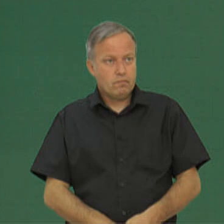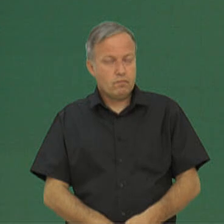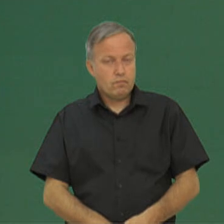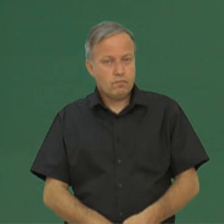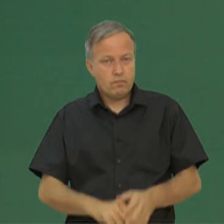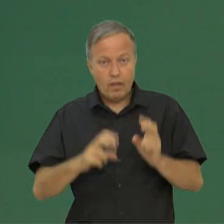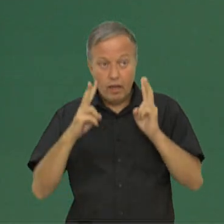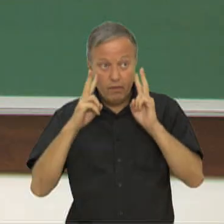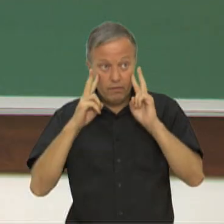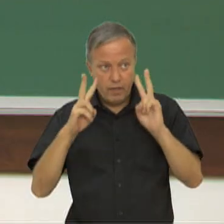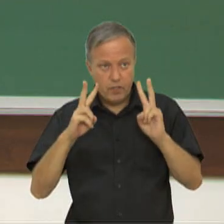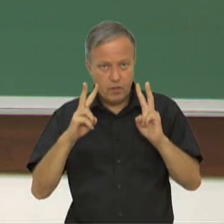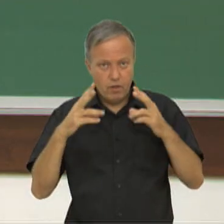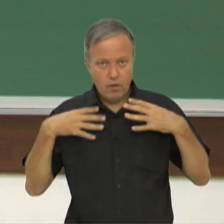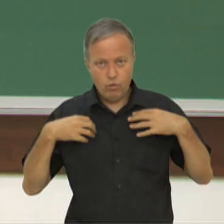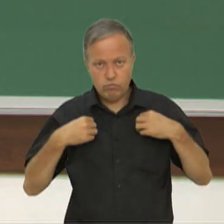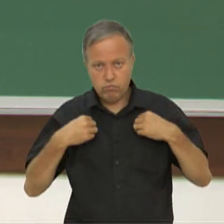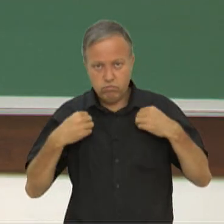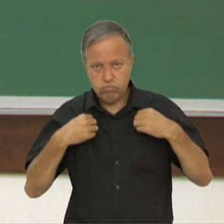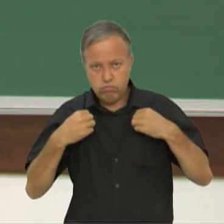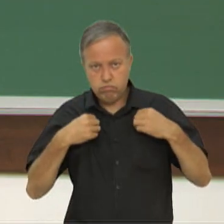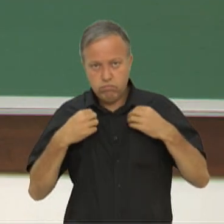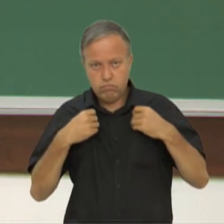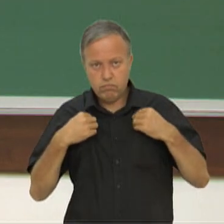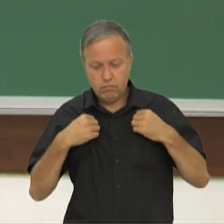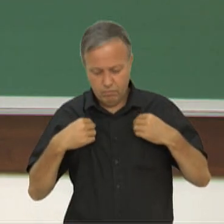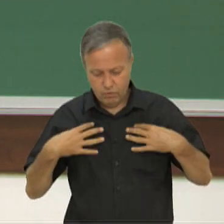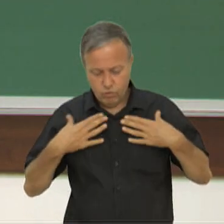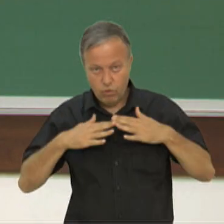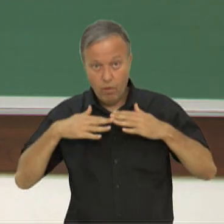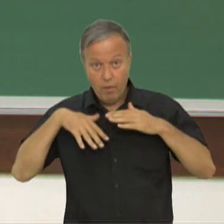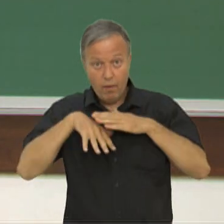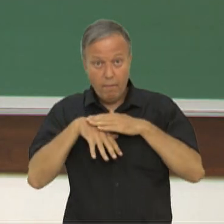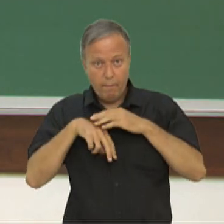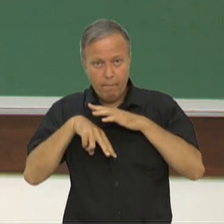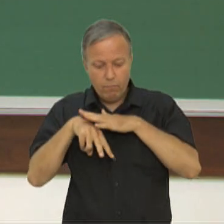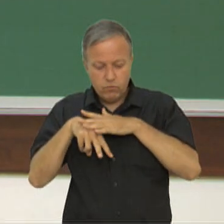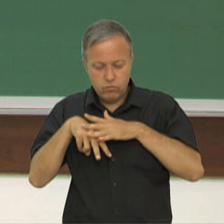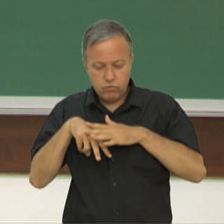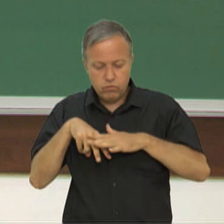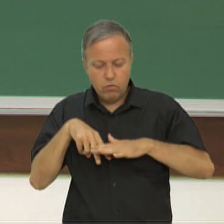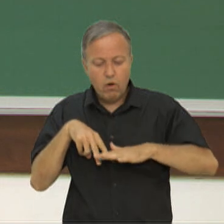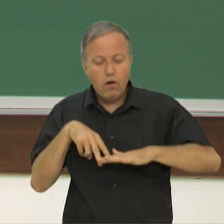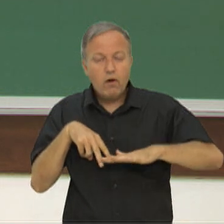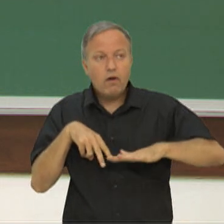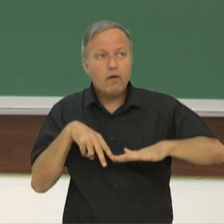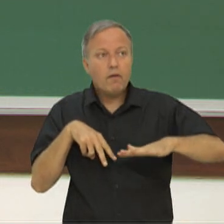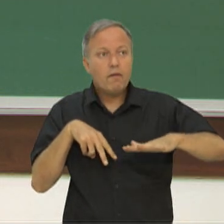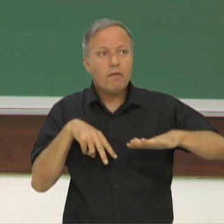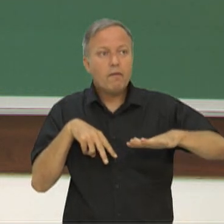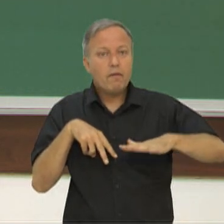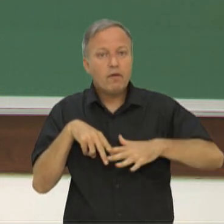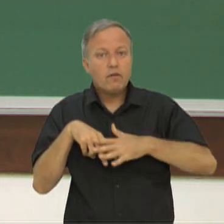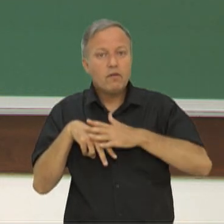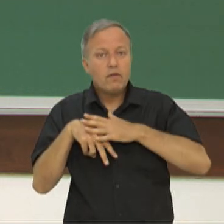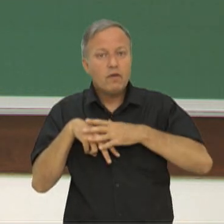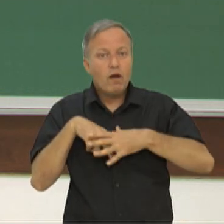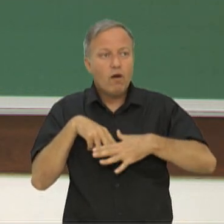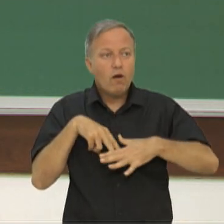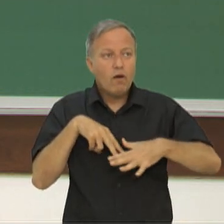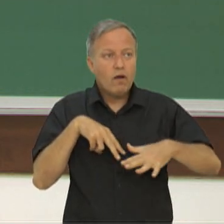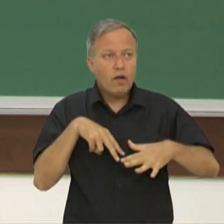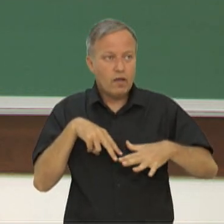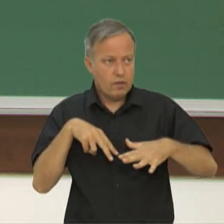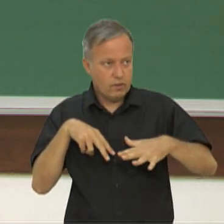Olha só. Os vestidos que eram bem compridos, lembram? Que nós vimos na aula passada que as